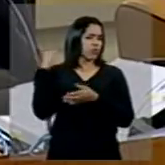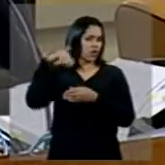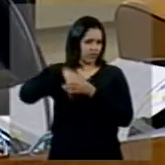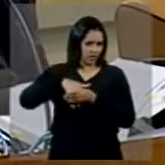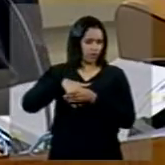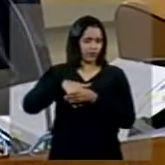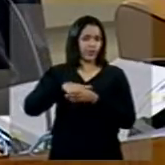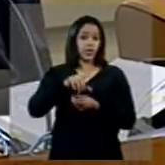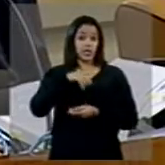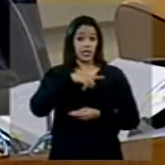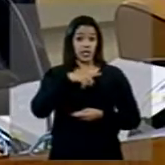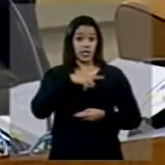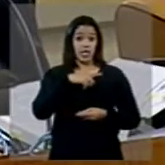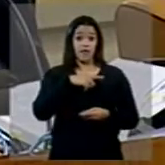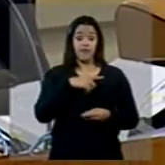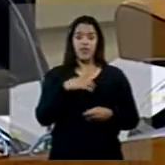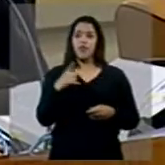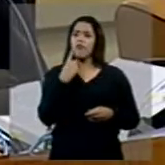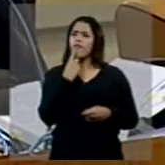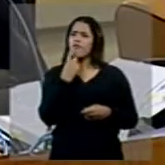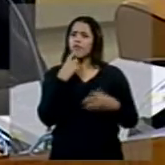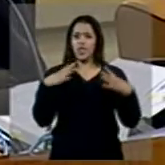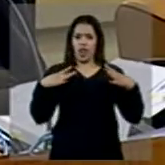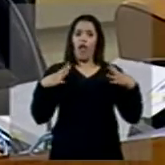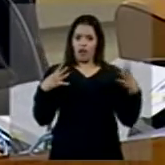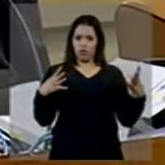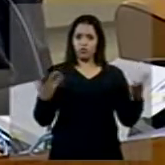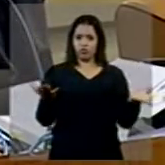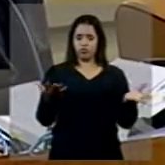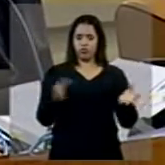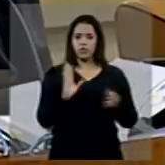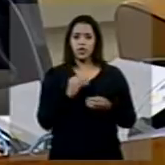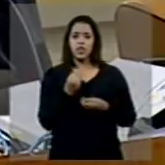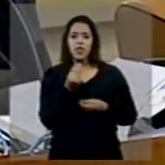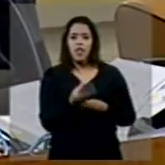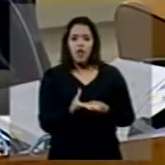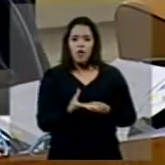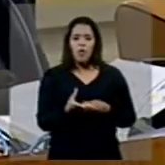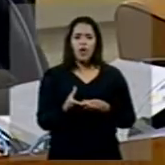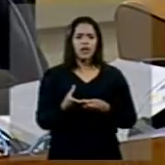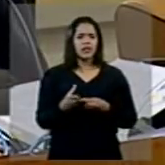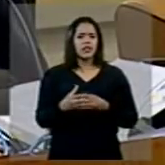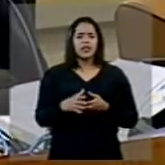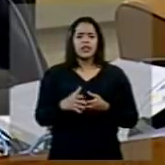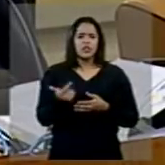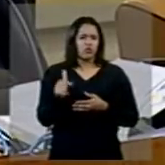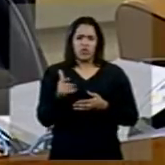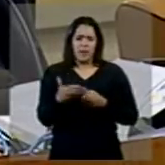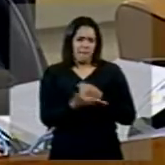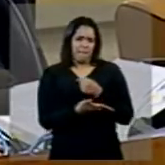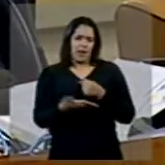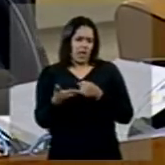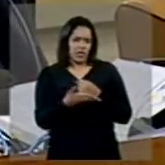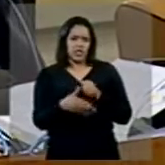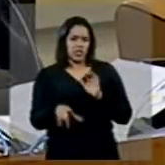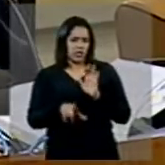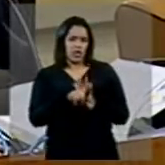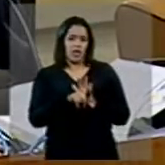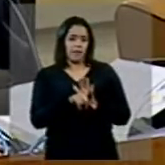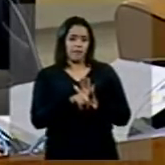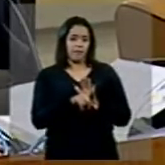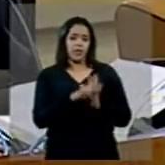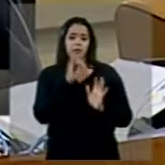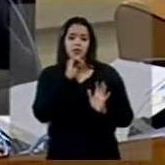houve um feriado concedido sem muita base legal, que a elite paulista